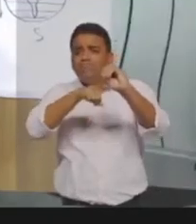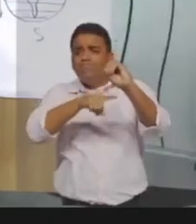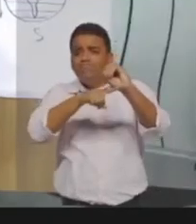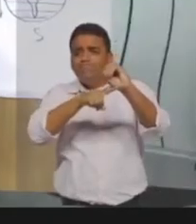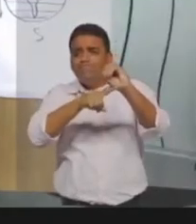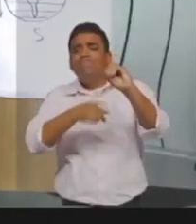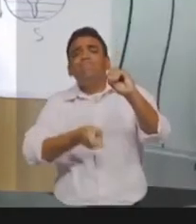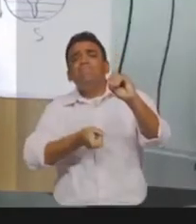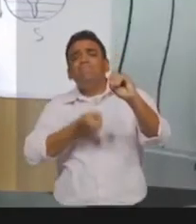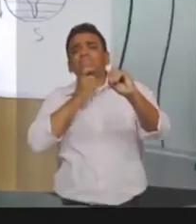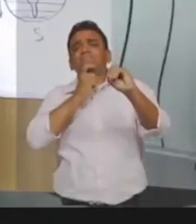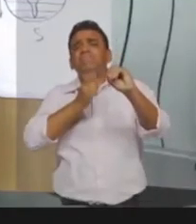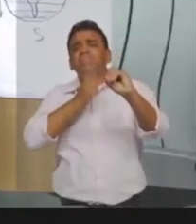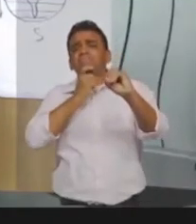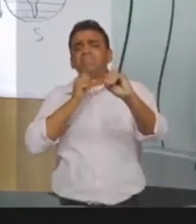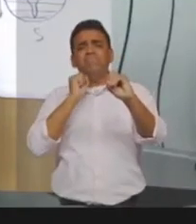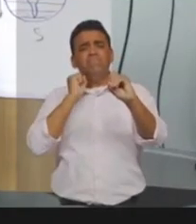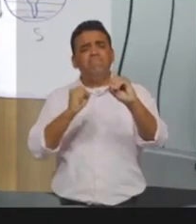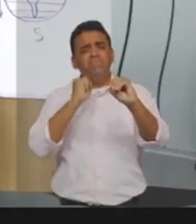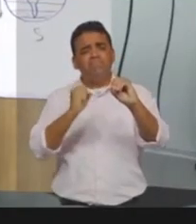polares.